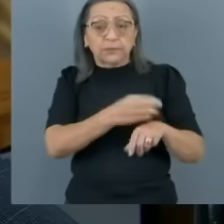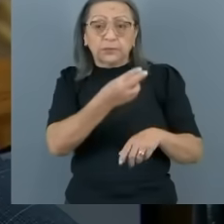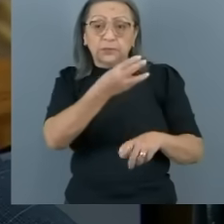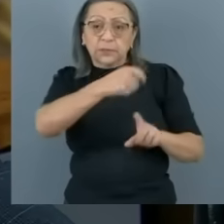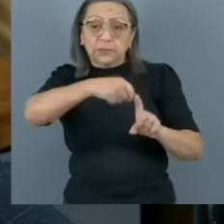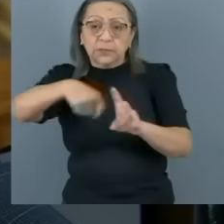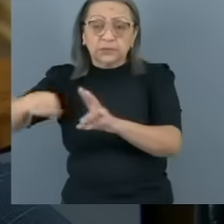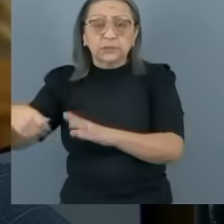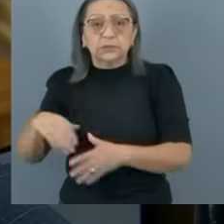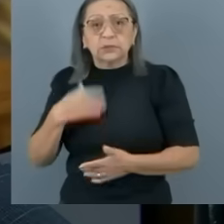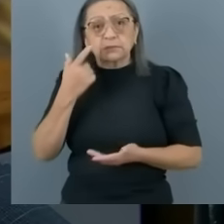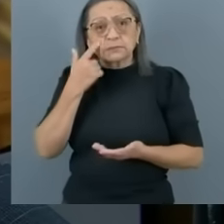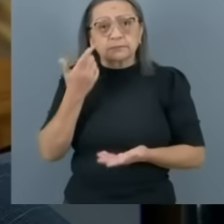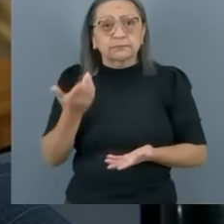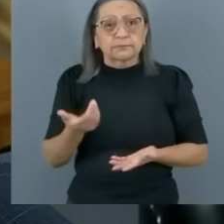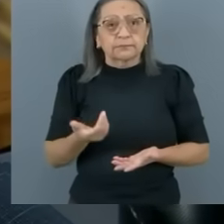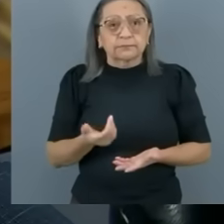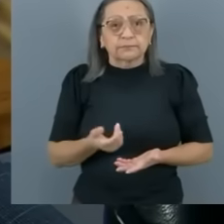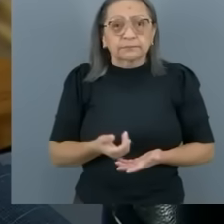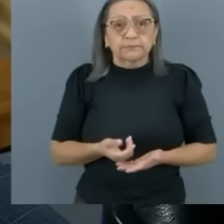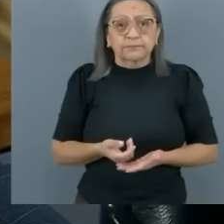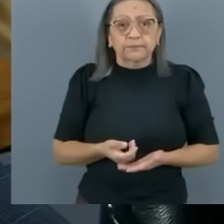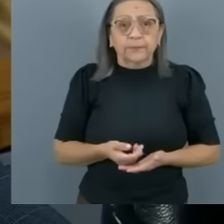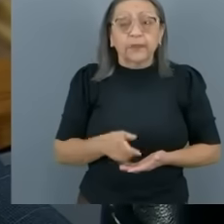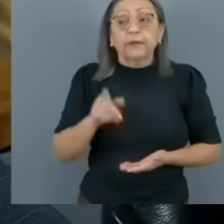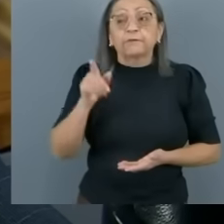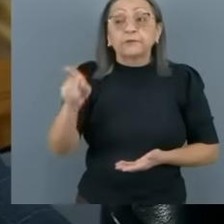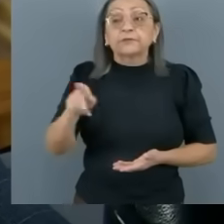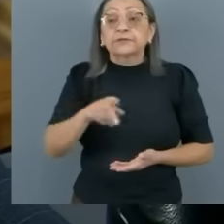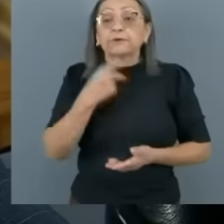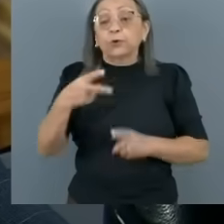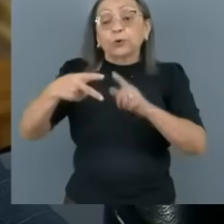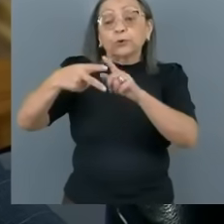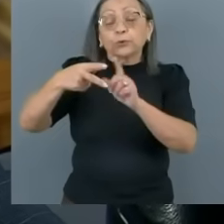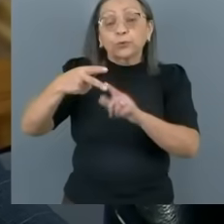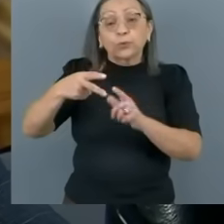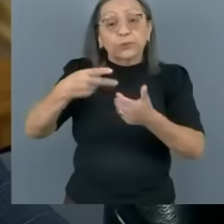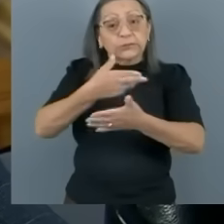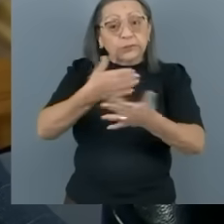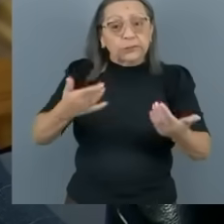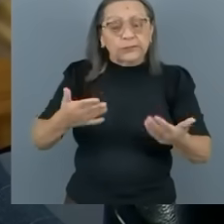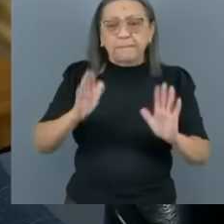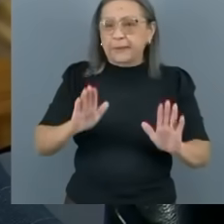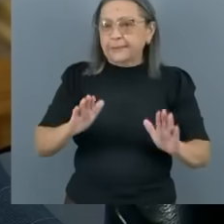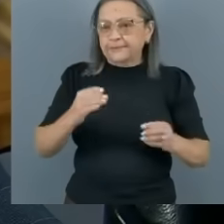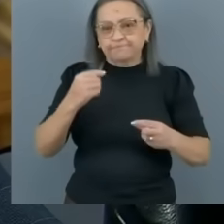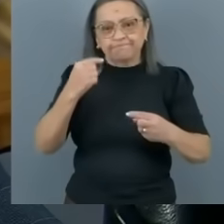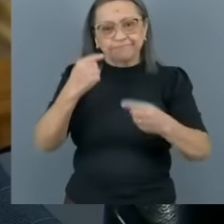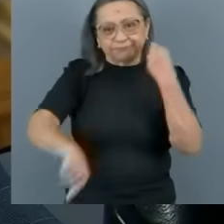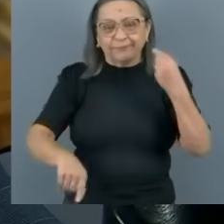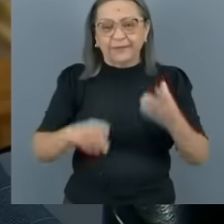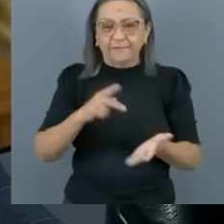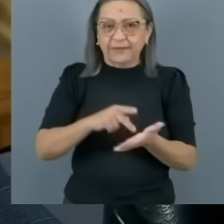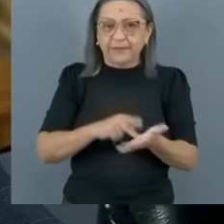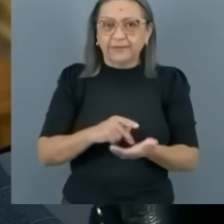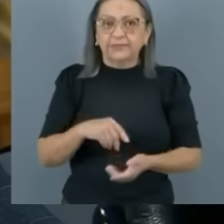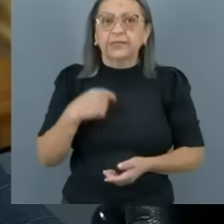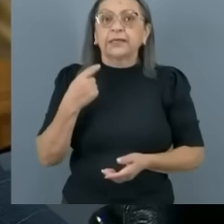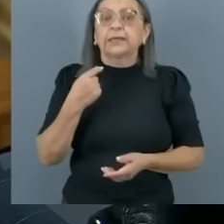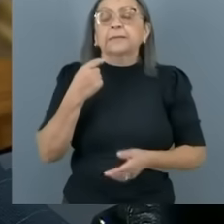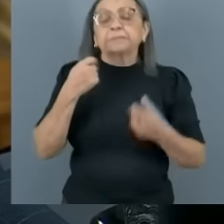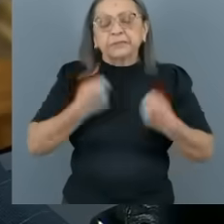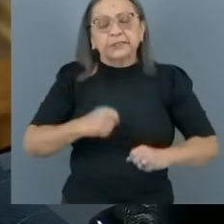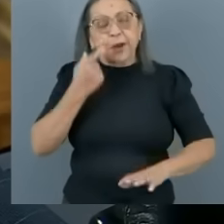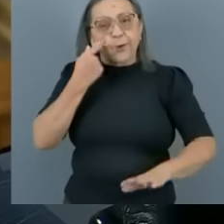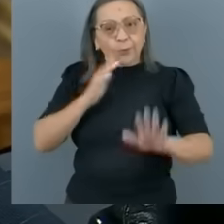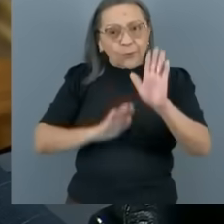Então, veja, Vossa Excelência faz 2 afirmações que não correspondem à verdade. E a gente tem que ter muito